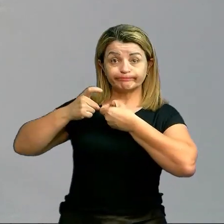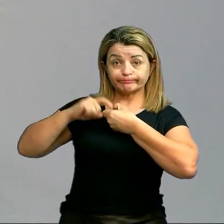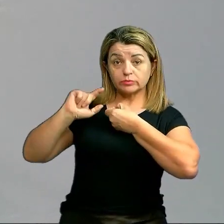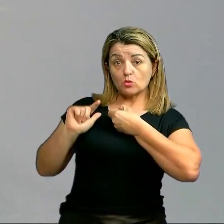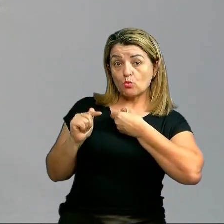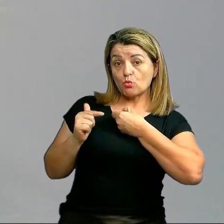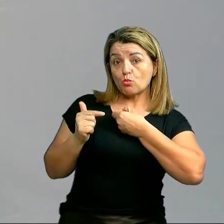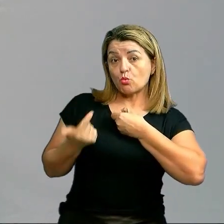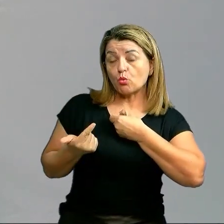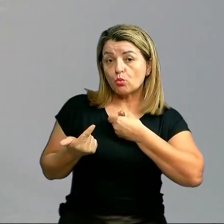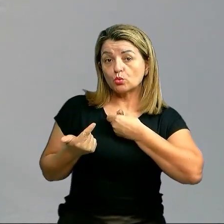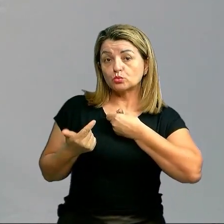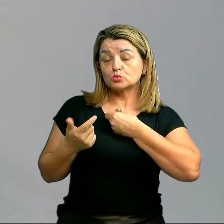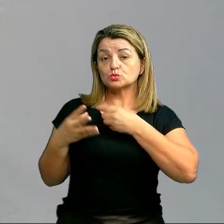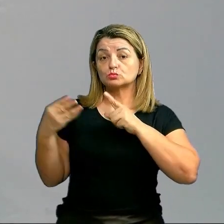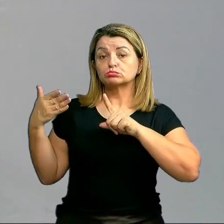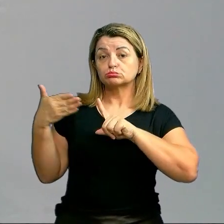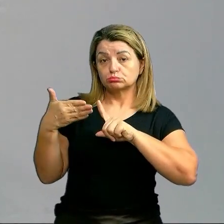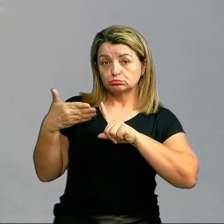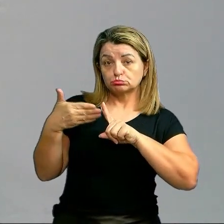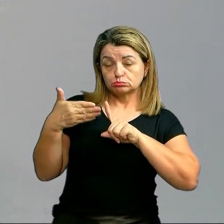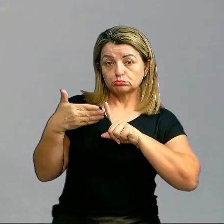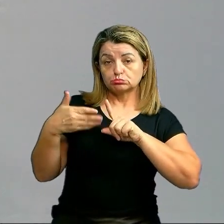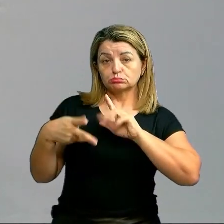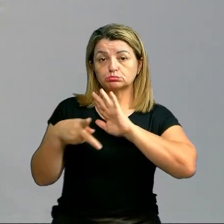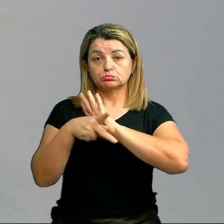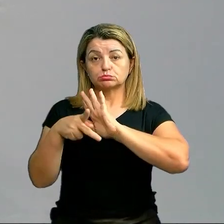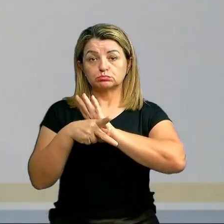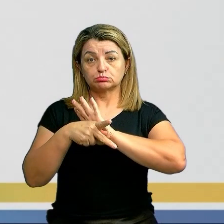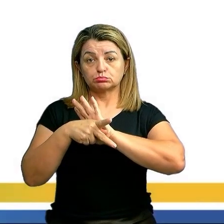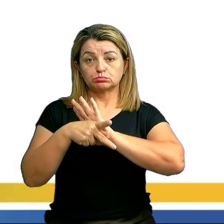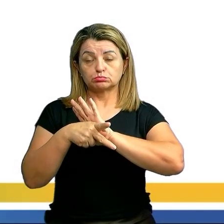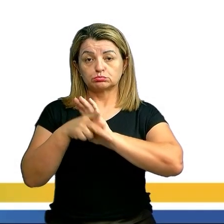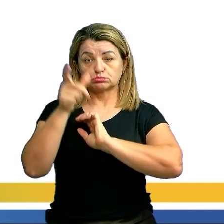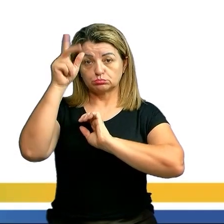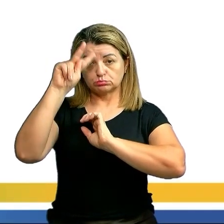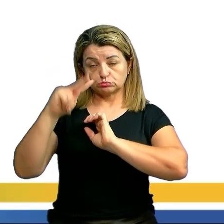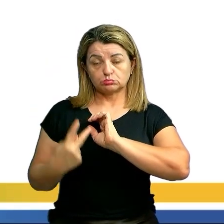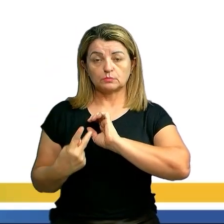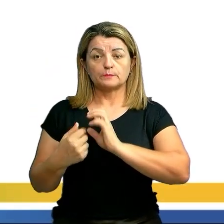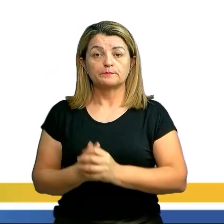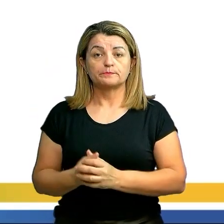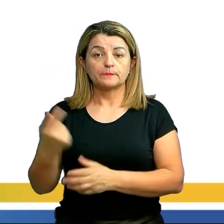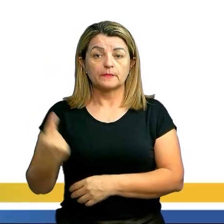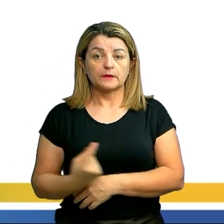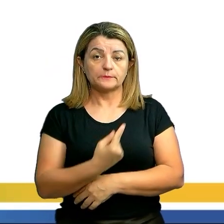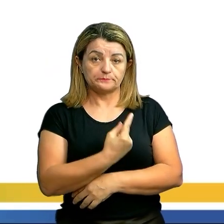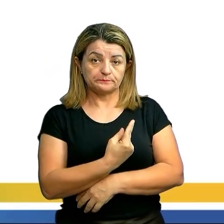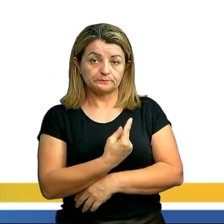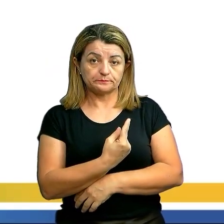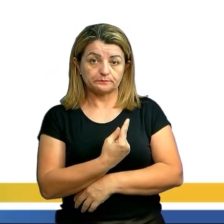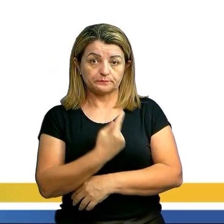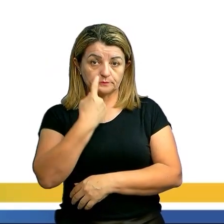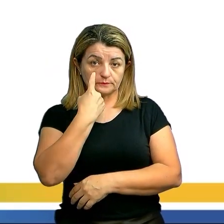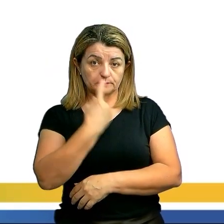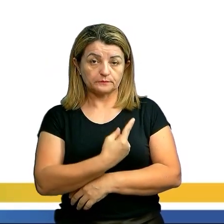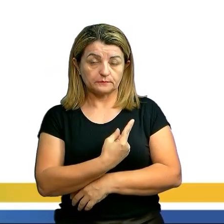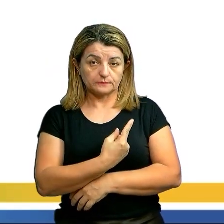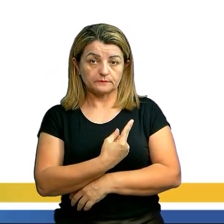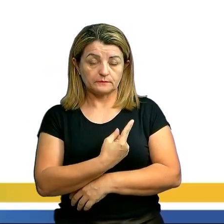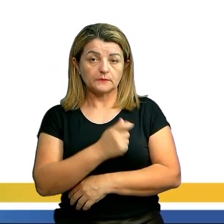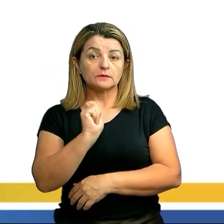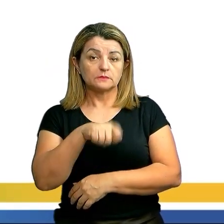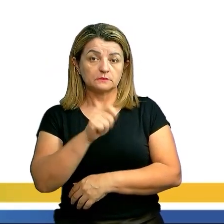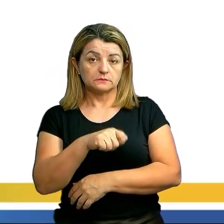outras vertentes do bem-estar humano. Justamente aí na nossa tela nós temos o seguinte: elas